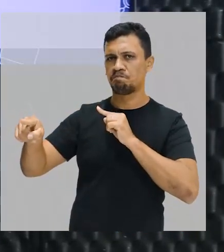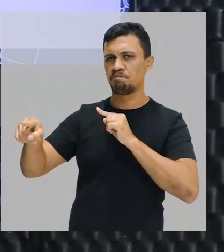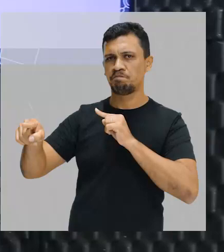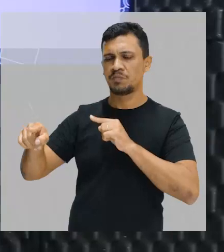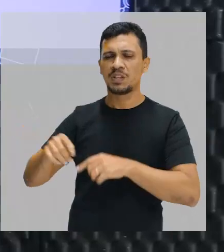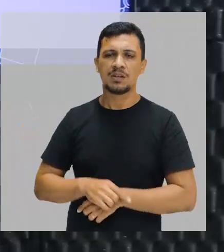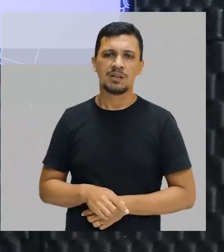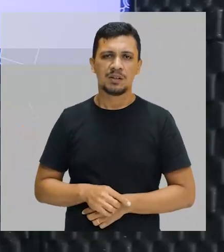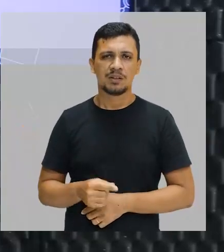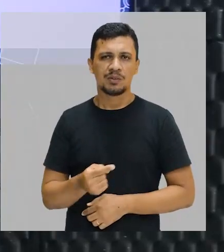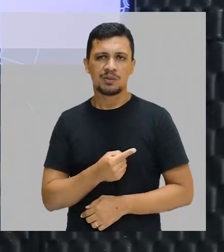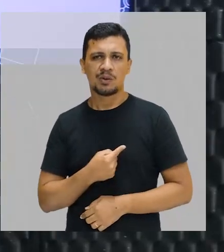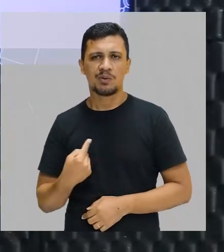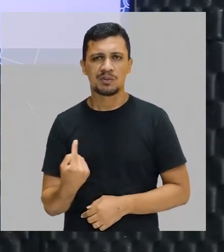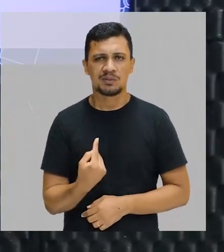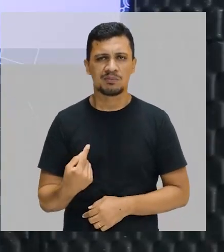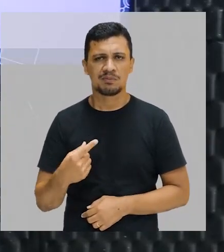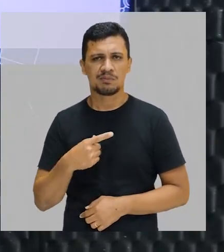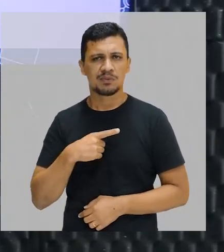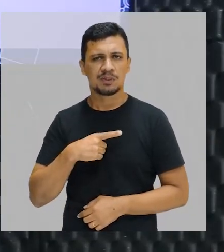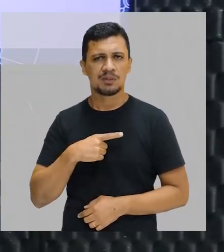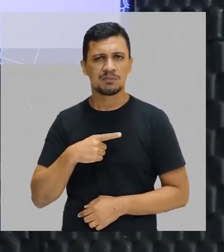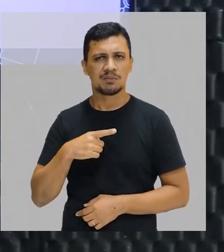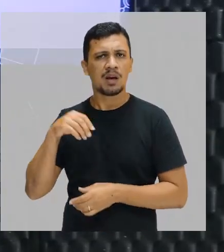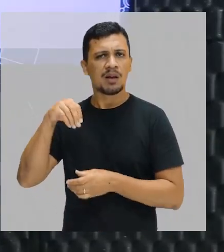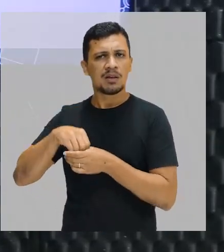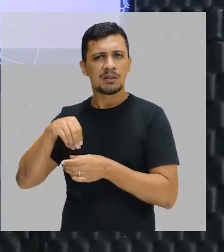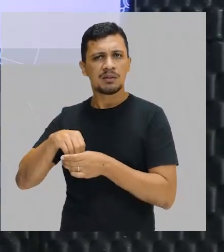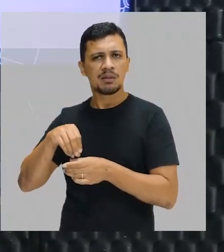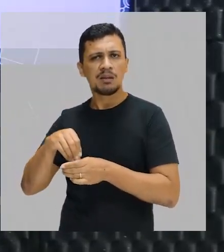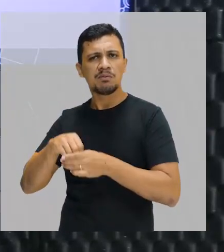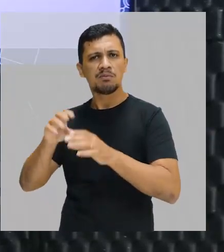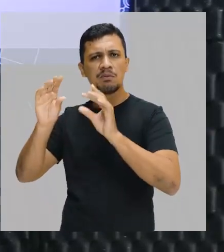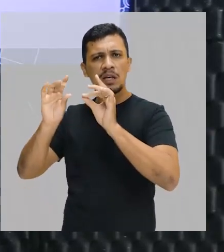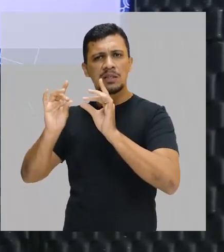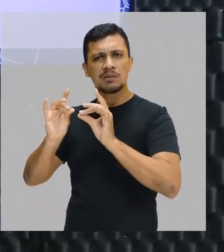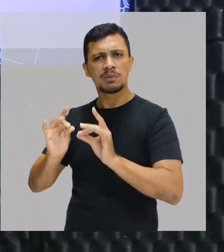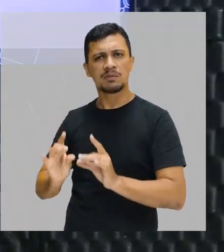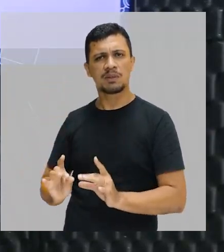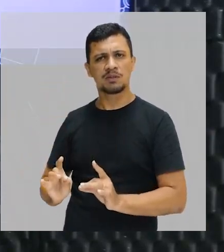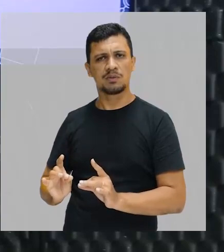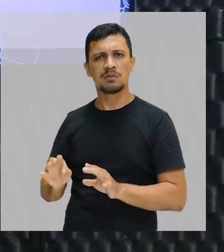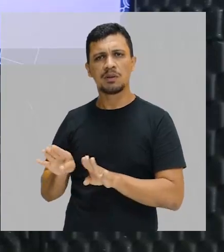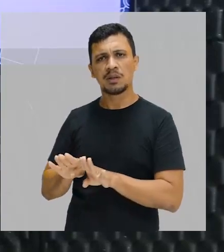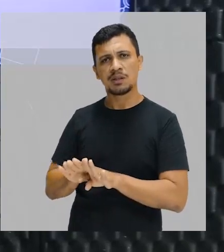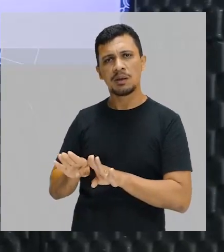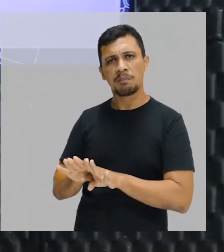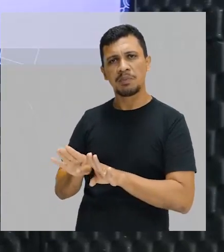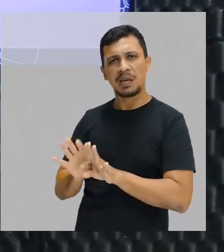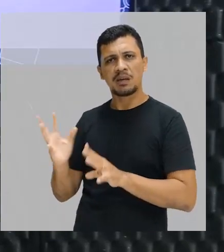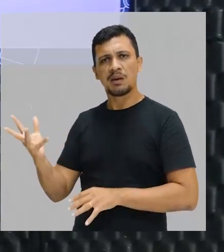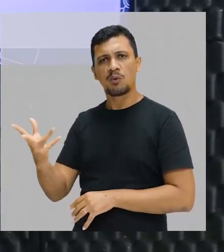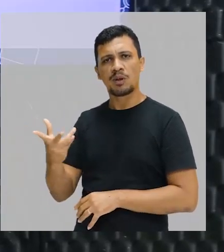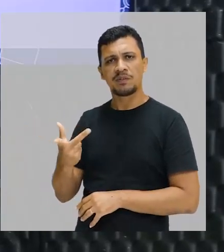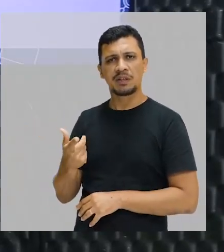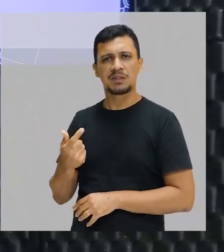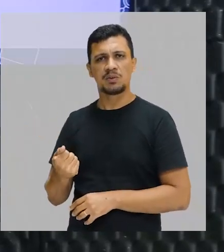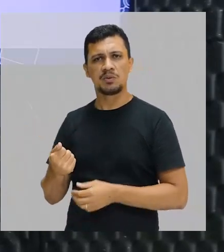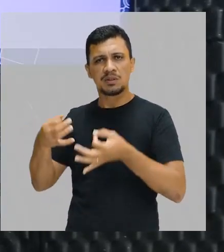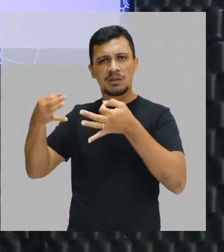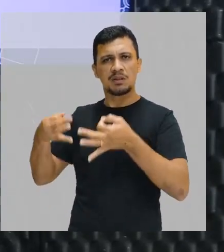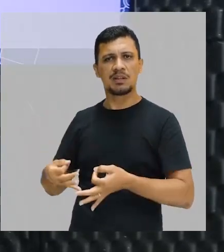nós tenhamos dentro, certo, de especificações e qualificações ou até mesmo